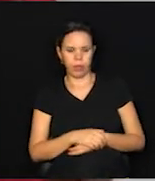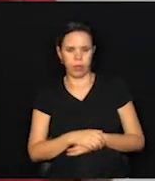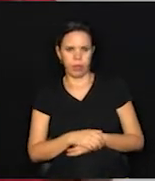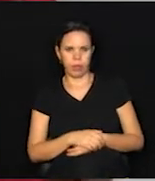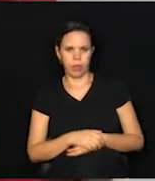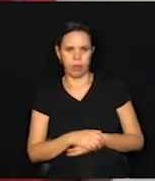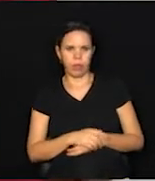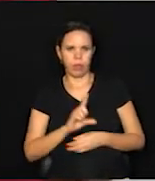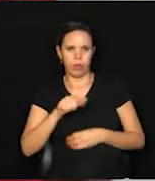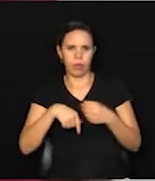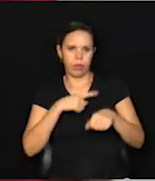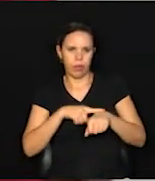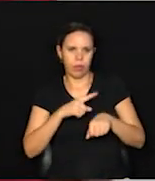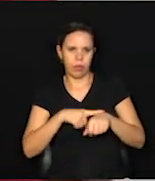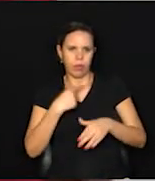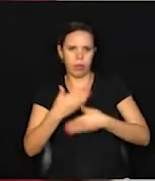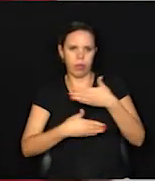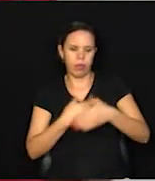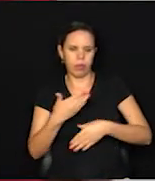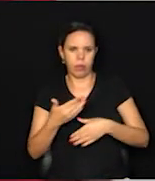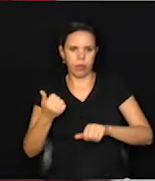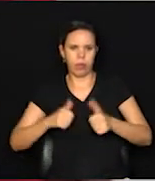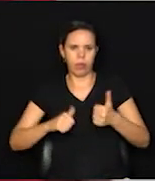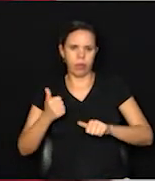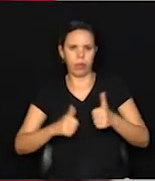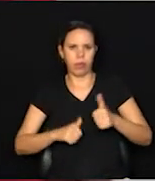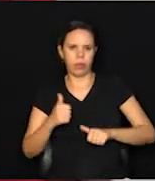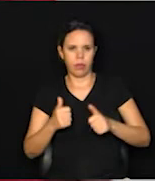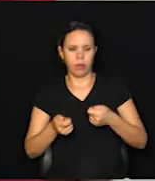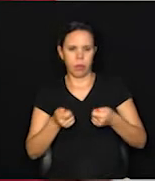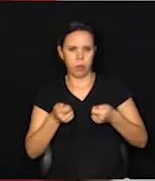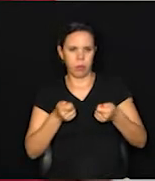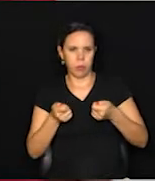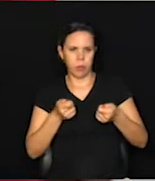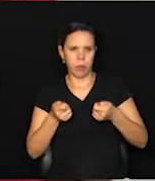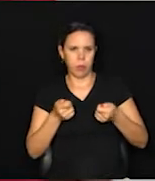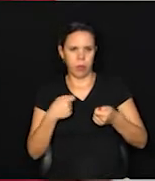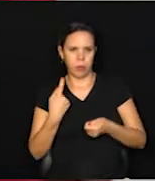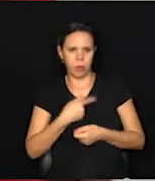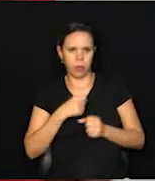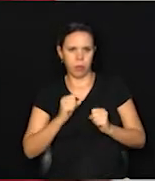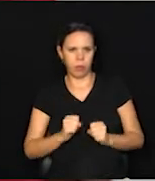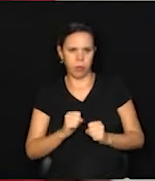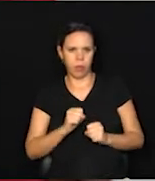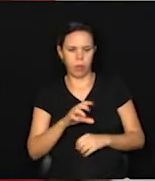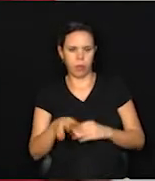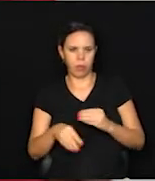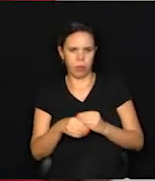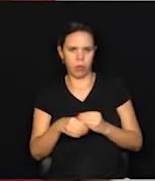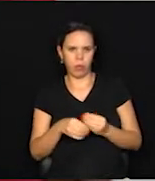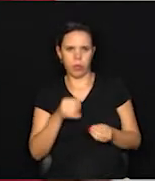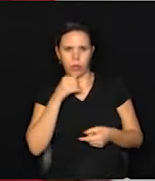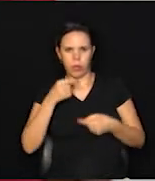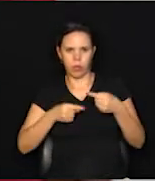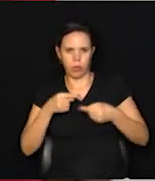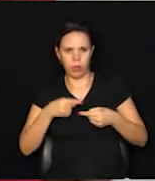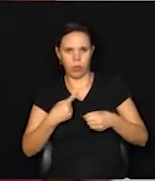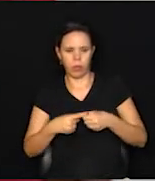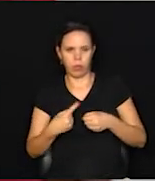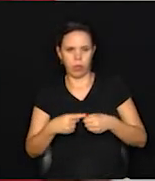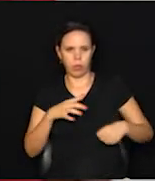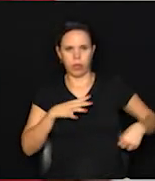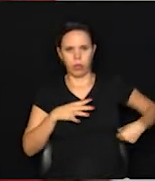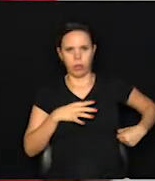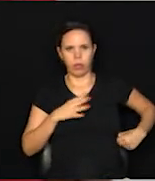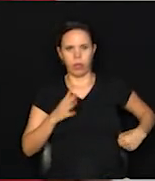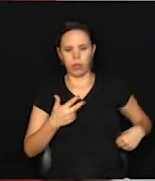com o passar do tempo, sendo avaliado, ponderado, para que a gente possa implantar como política municipal, já que a